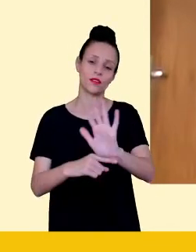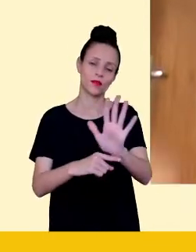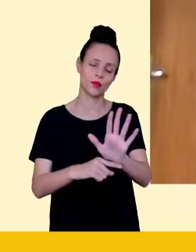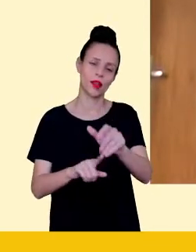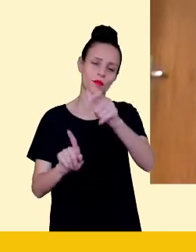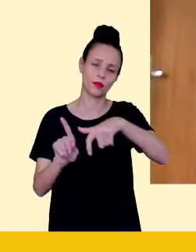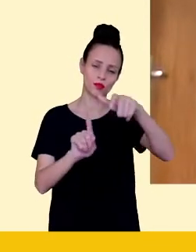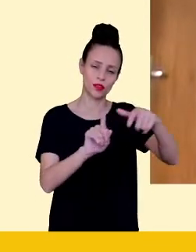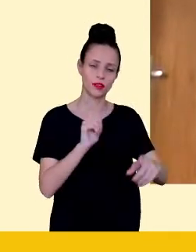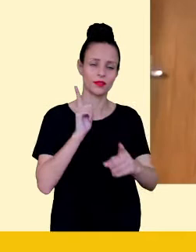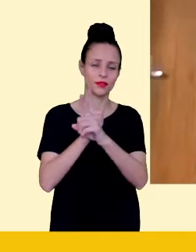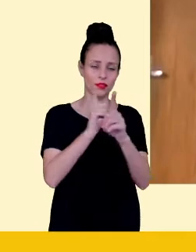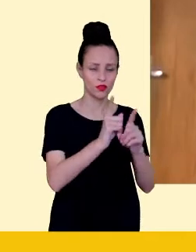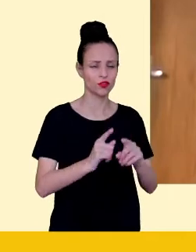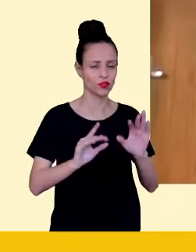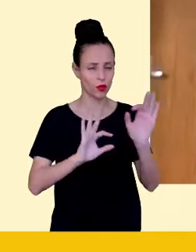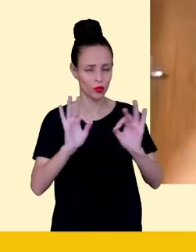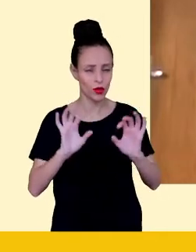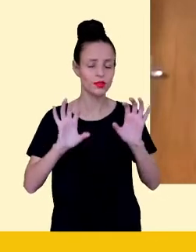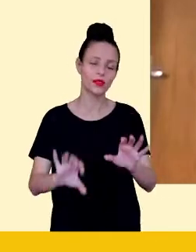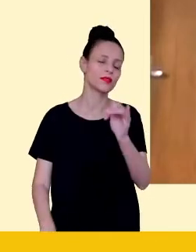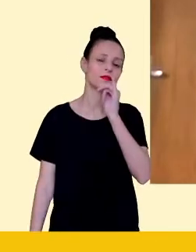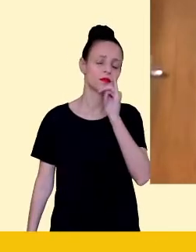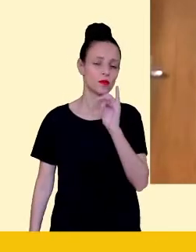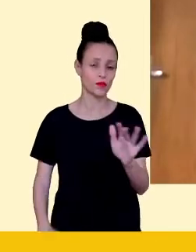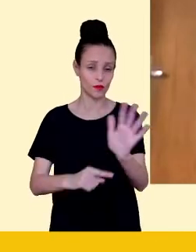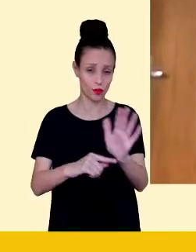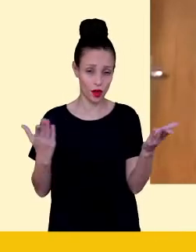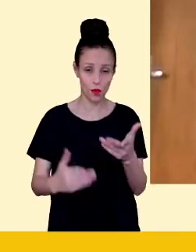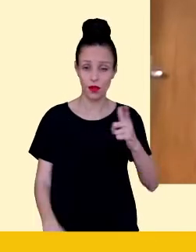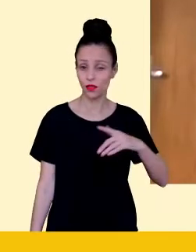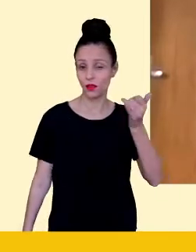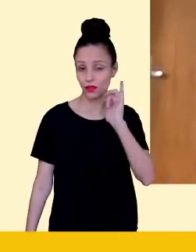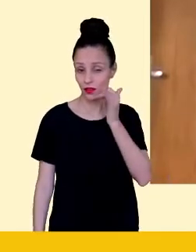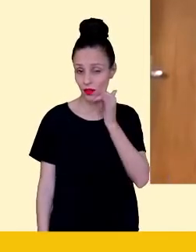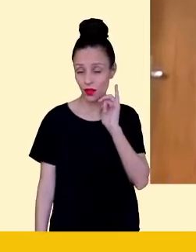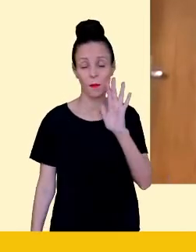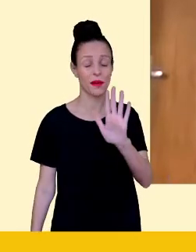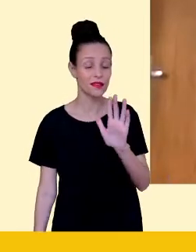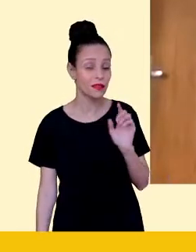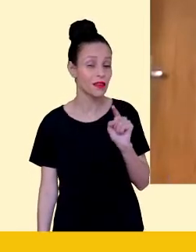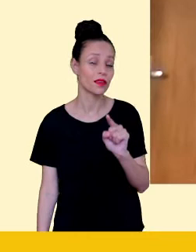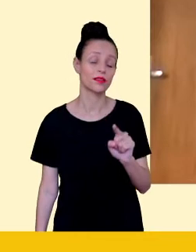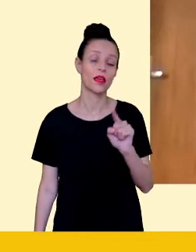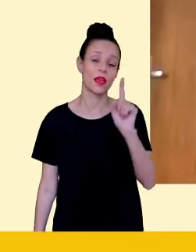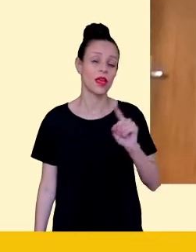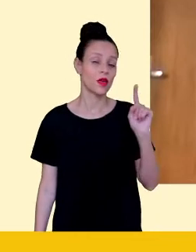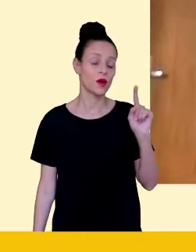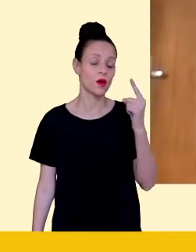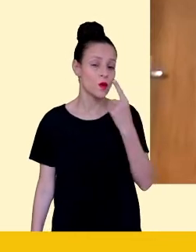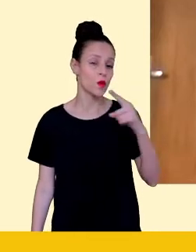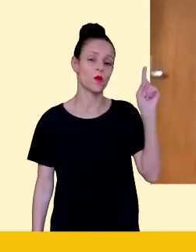o encontro com esses personagens, e a gente montou longamente nesse sentido. Enfim, então, por exemplo, o filme agora ele tem narração, mas realmente foi